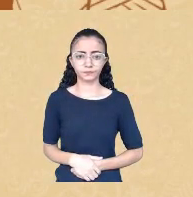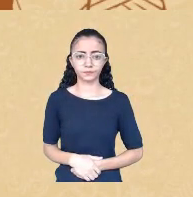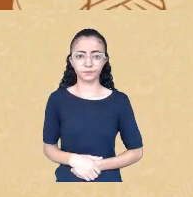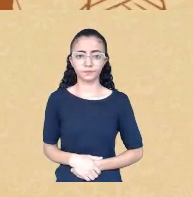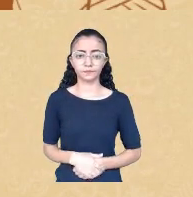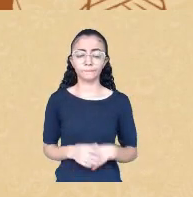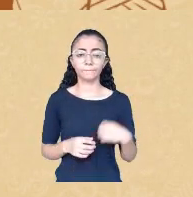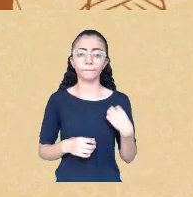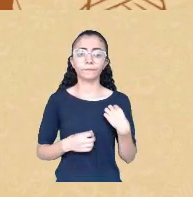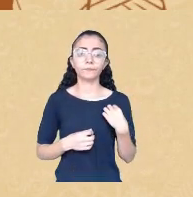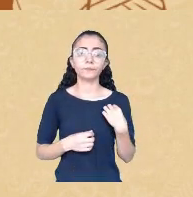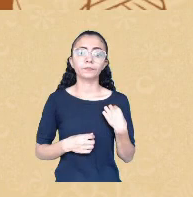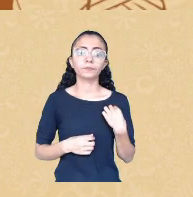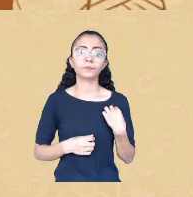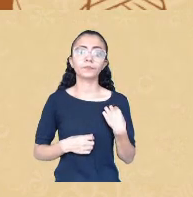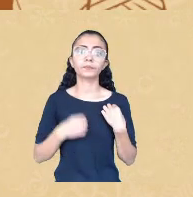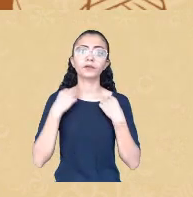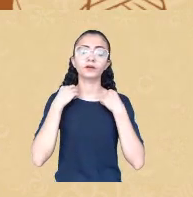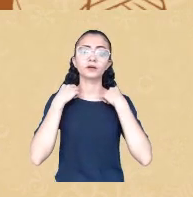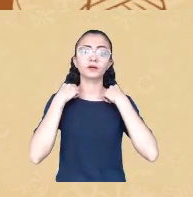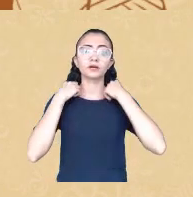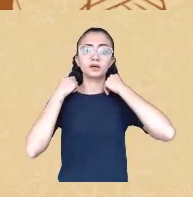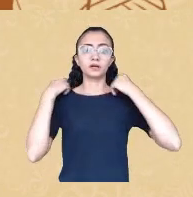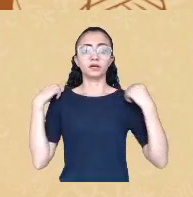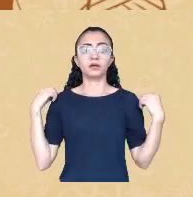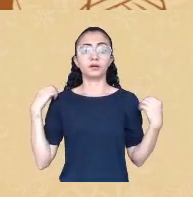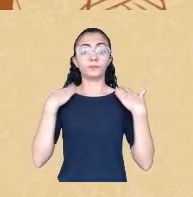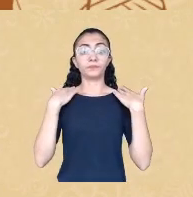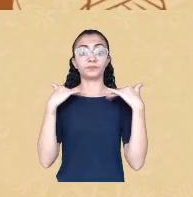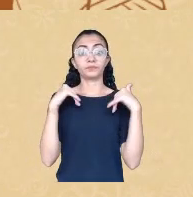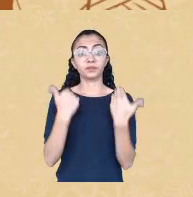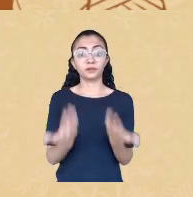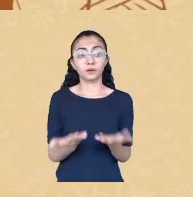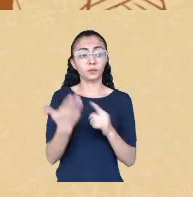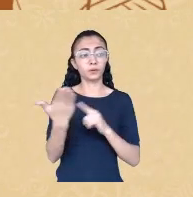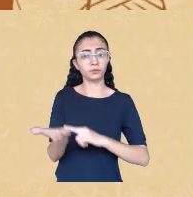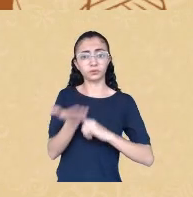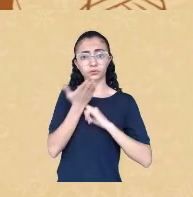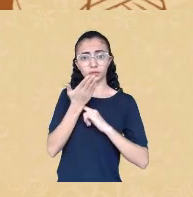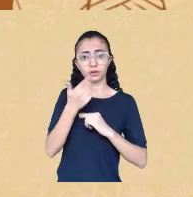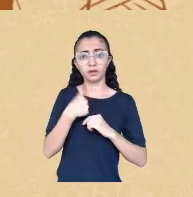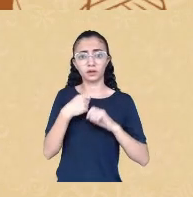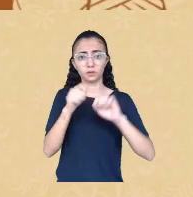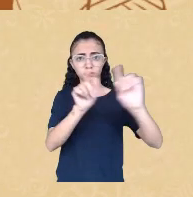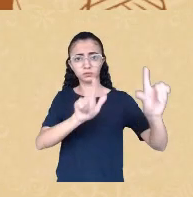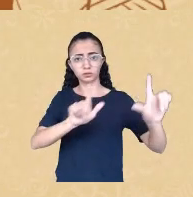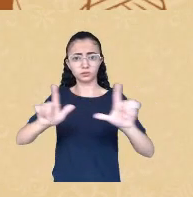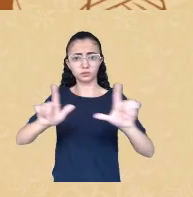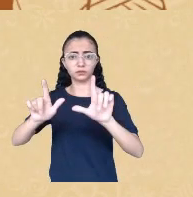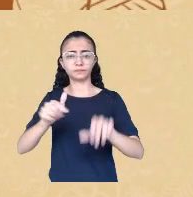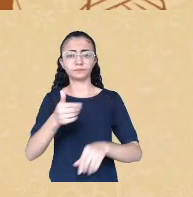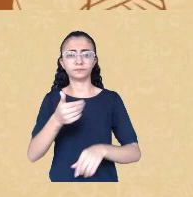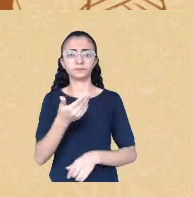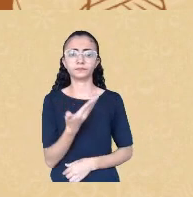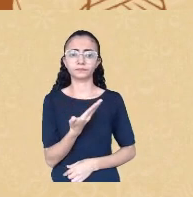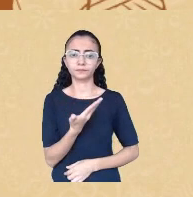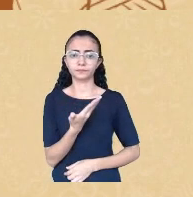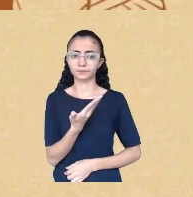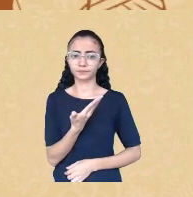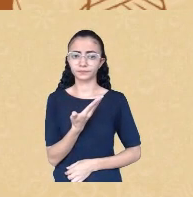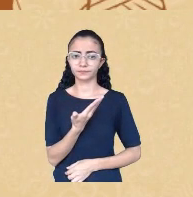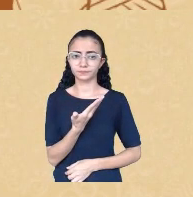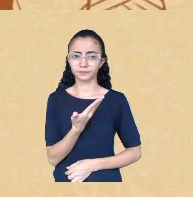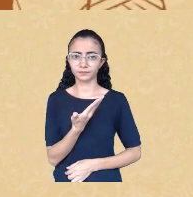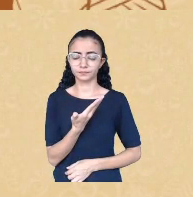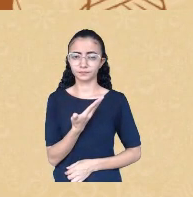Para auxiliar nesses nossos caminhos, eu trago um Padre de Exu, né, que é uma obra do nosso